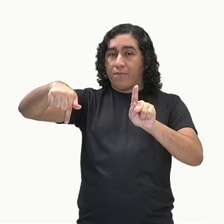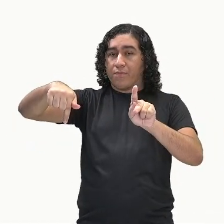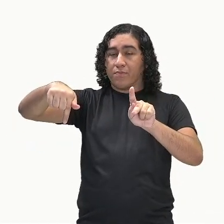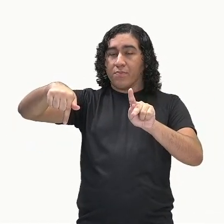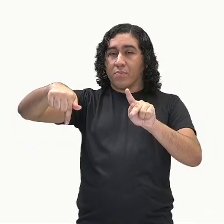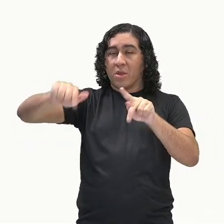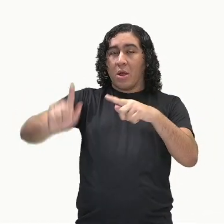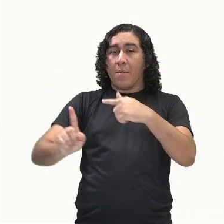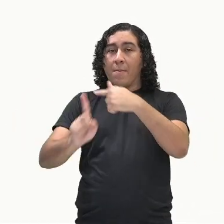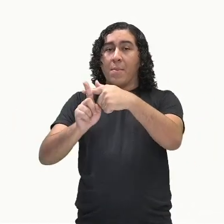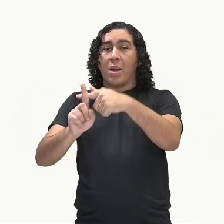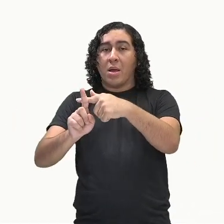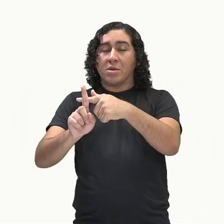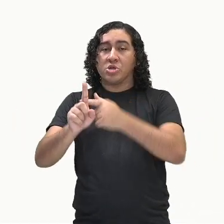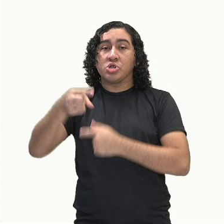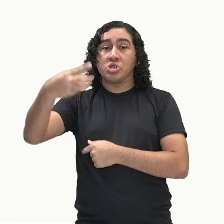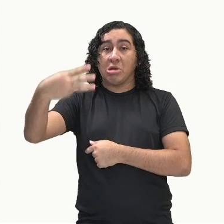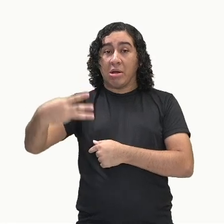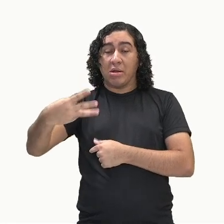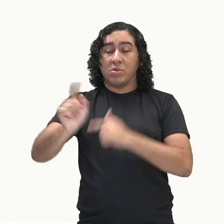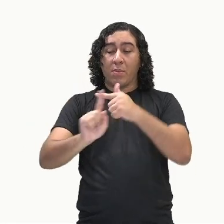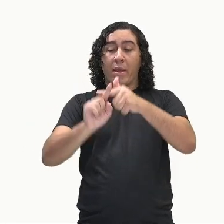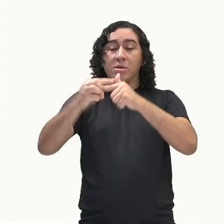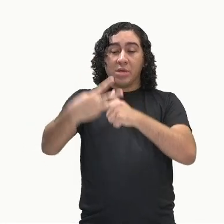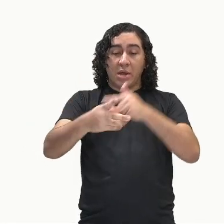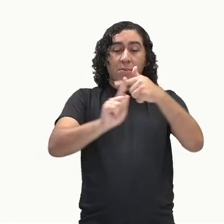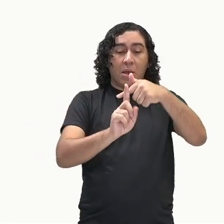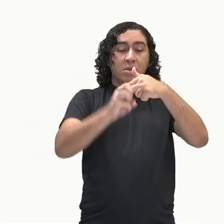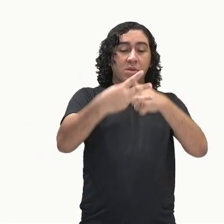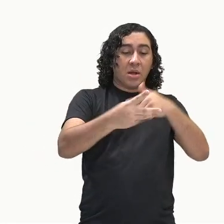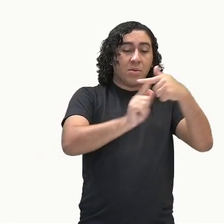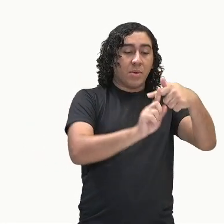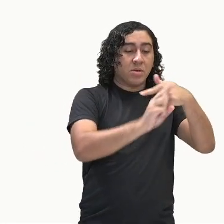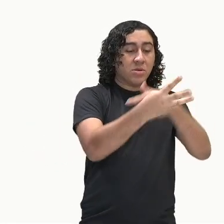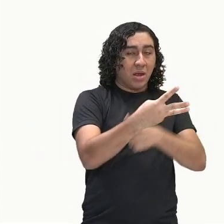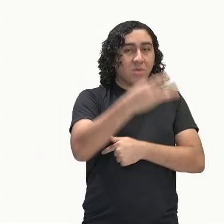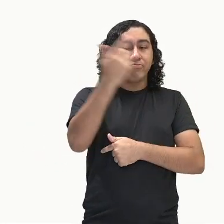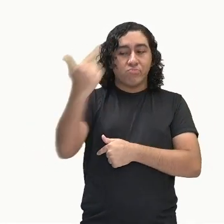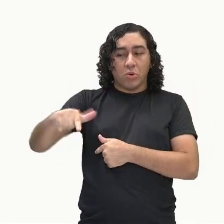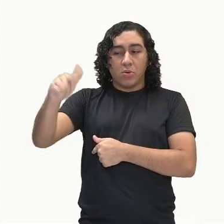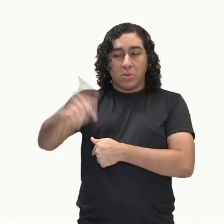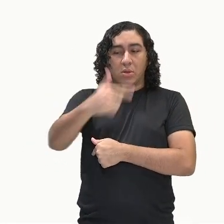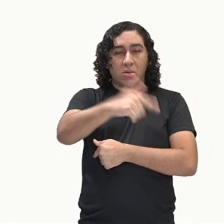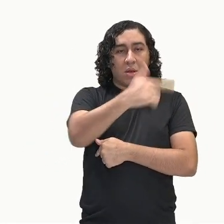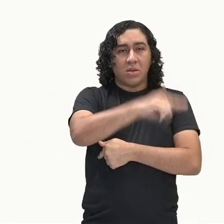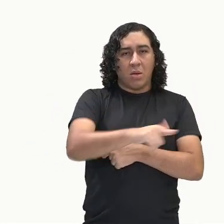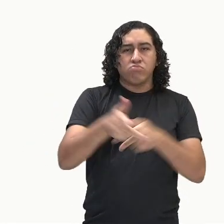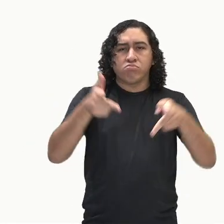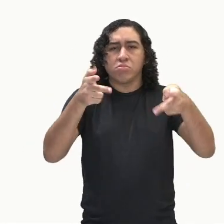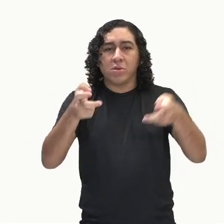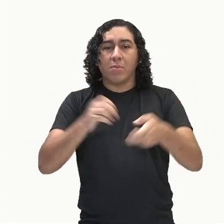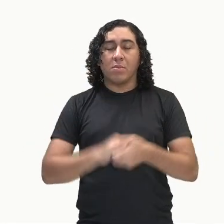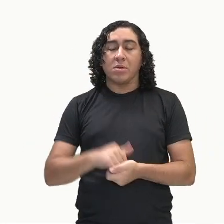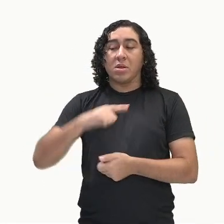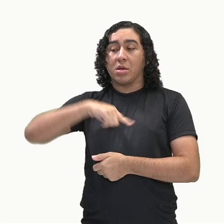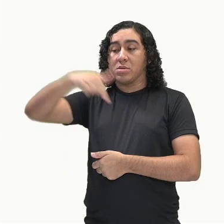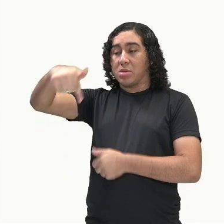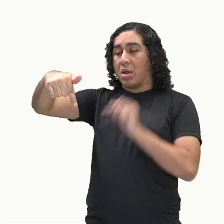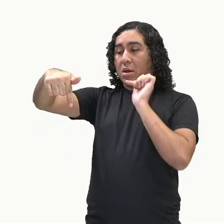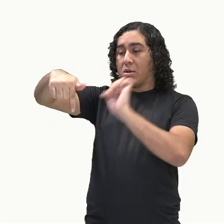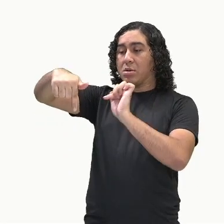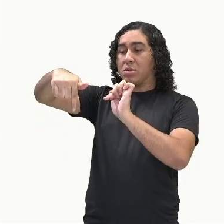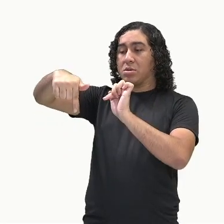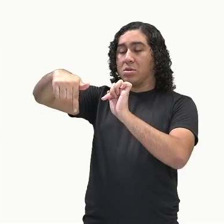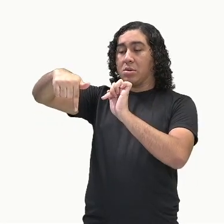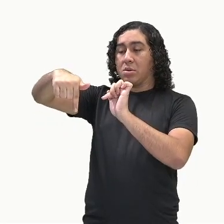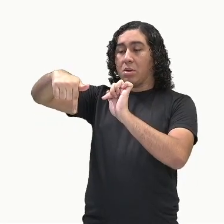acrescente 3 diversas vezes. Olha o que vai acontecer aqui, pessoal. Eu vou pegar esse 7 e vou acrescentar